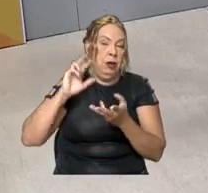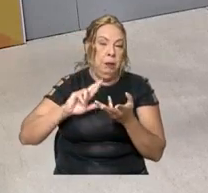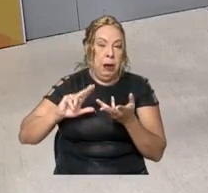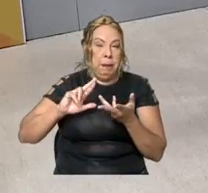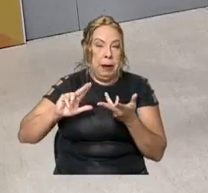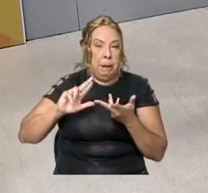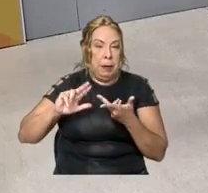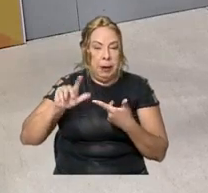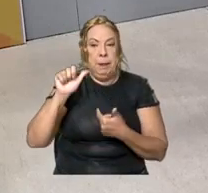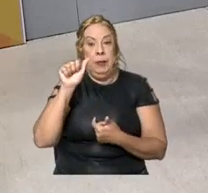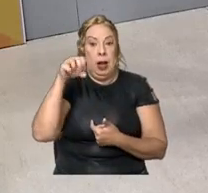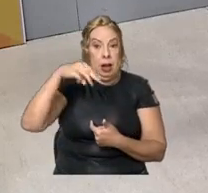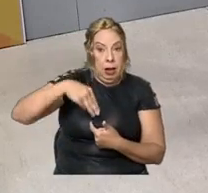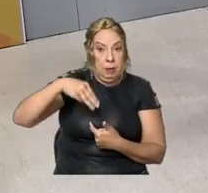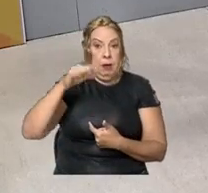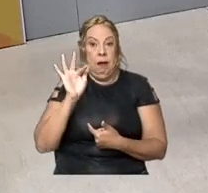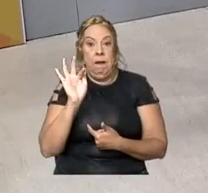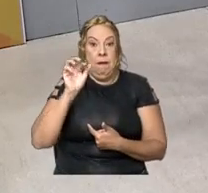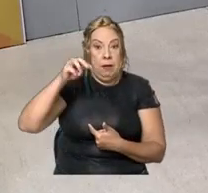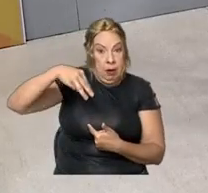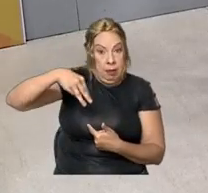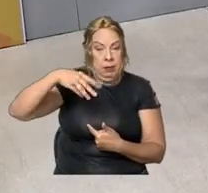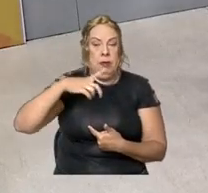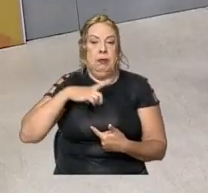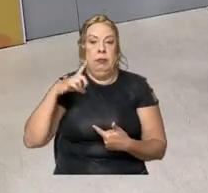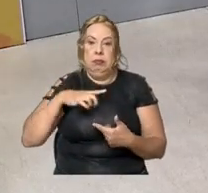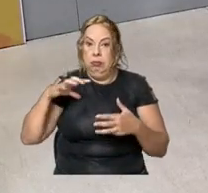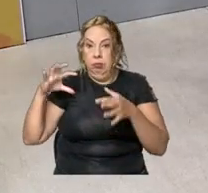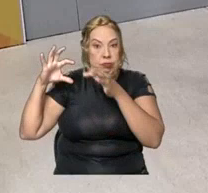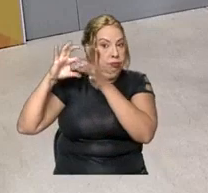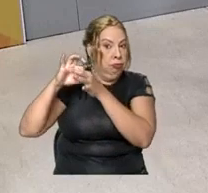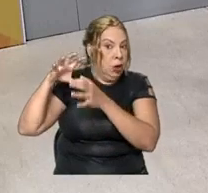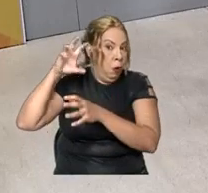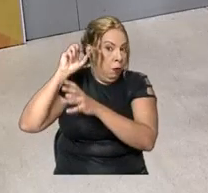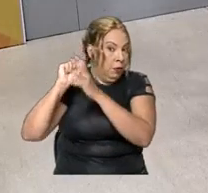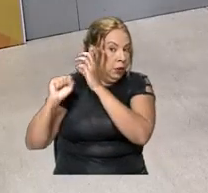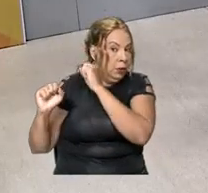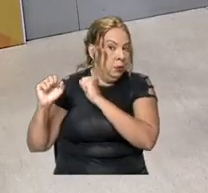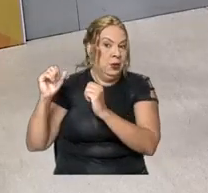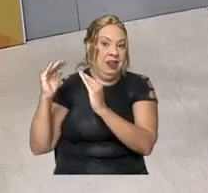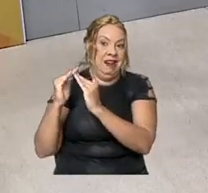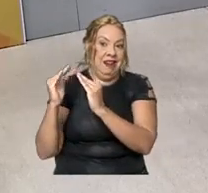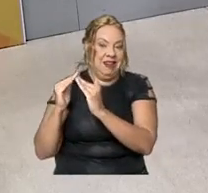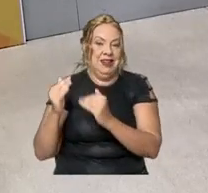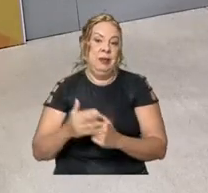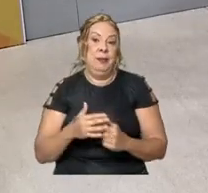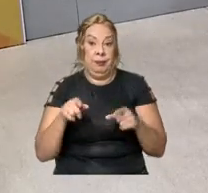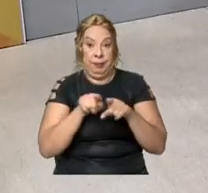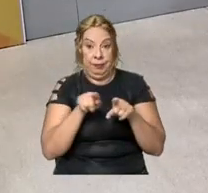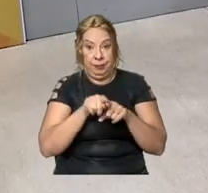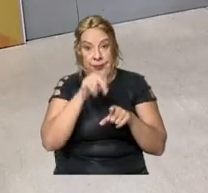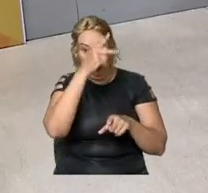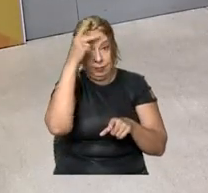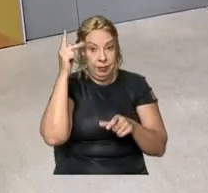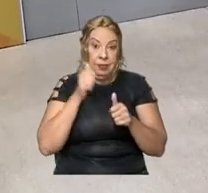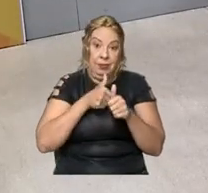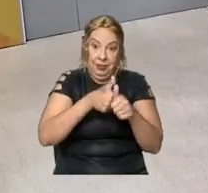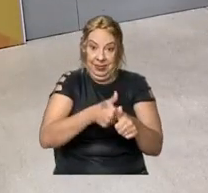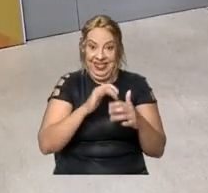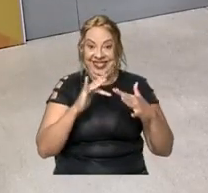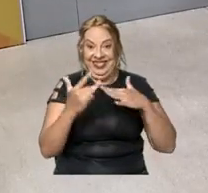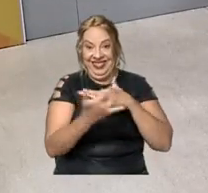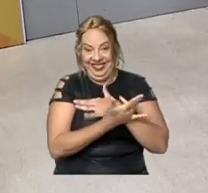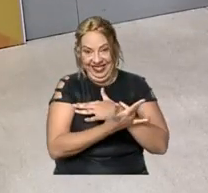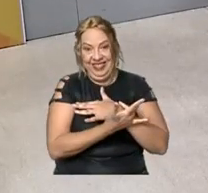Xingó, Eldorado, Rio FM, ligados em mais um Cajucap. Não esquecer da turma que está ligada acompanhando o Cajucap pelas